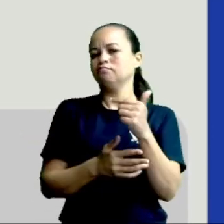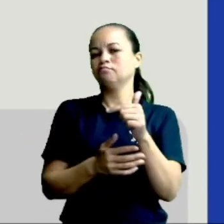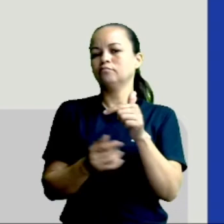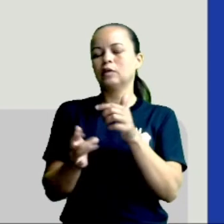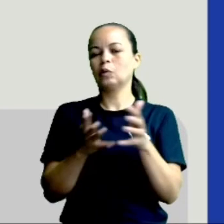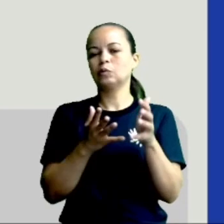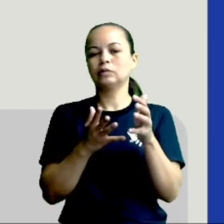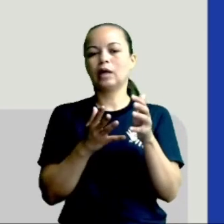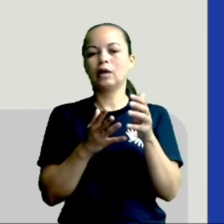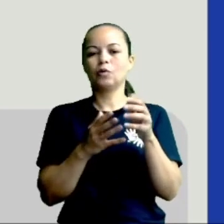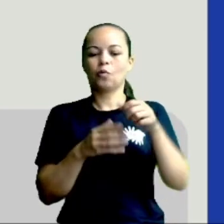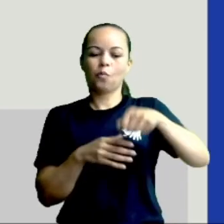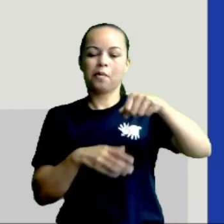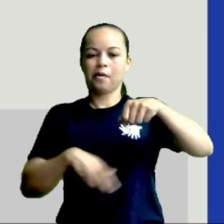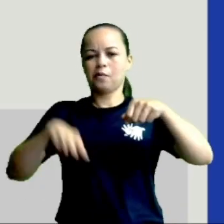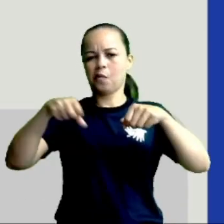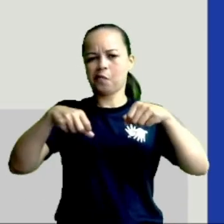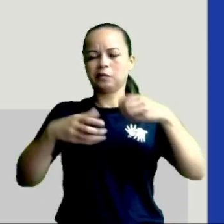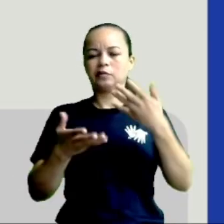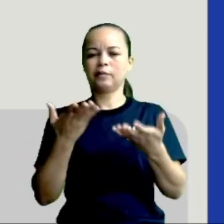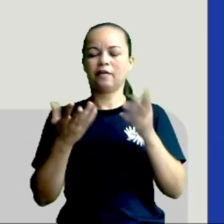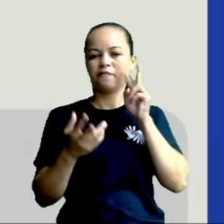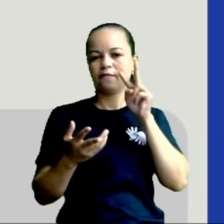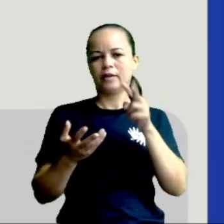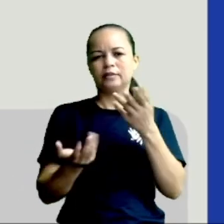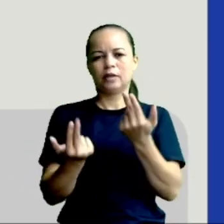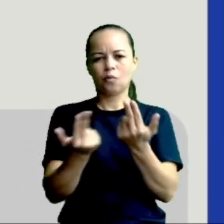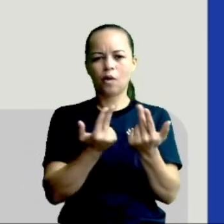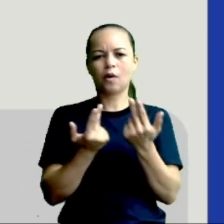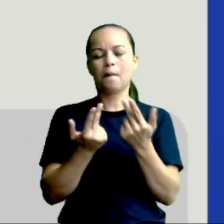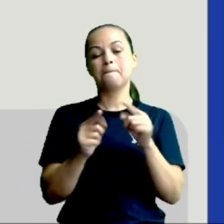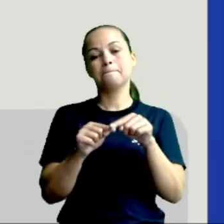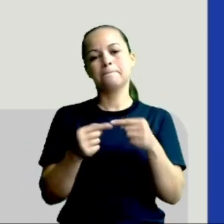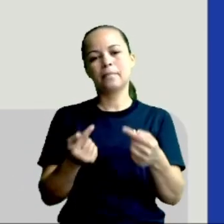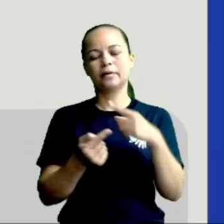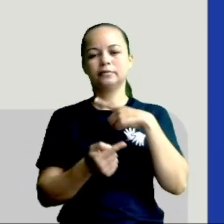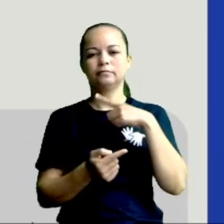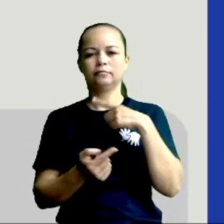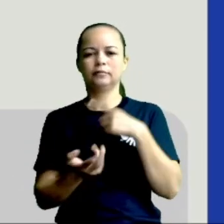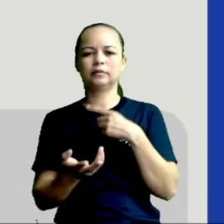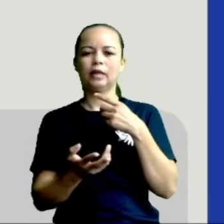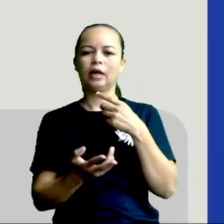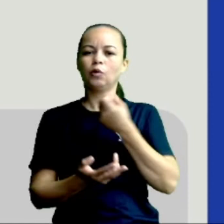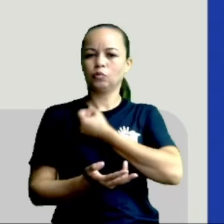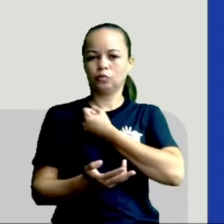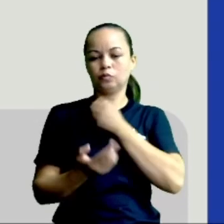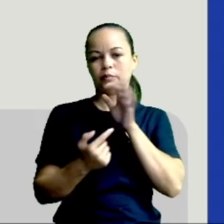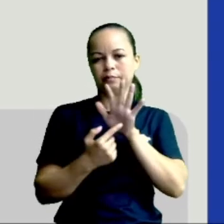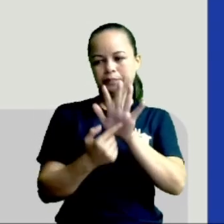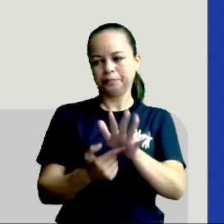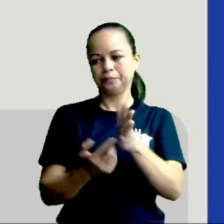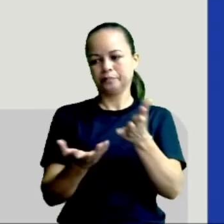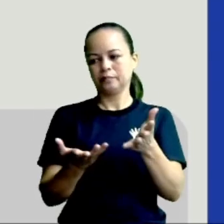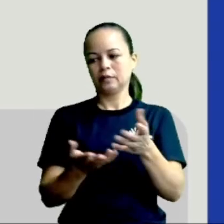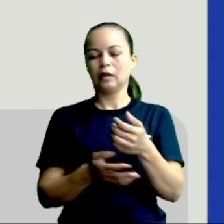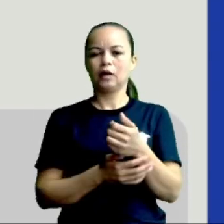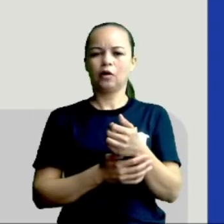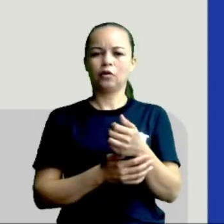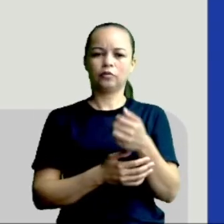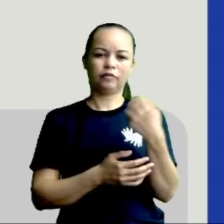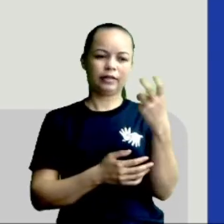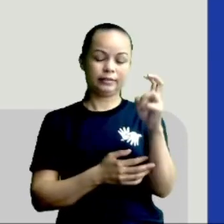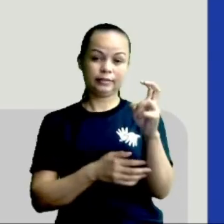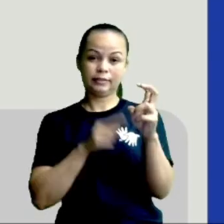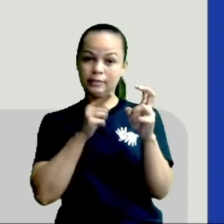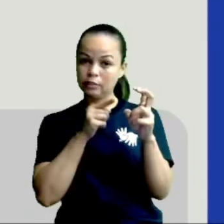pacote para colocar na balança e ver se o equilíbrio vai ser o mesmo mas eu tenho um valor aí no problema então não vale 5